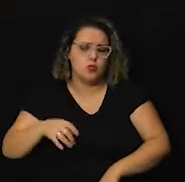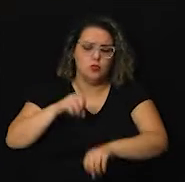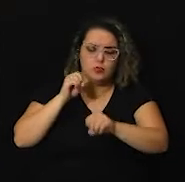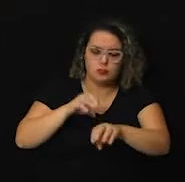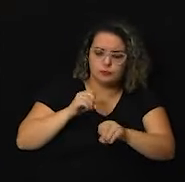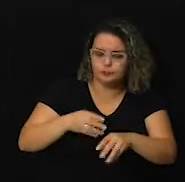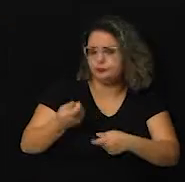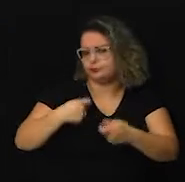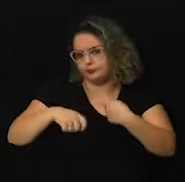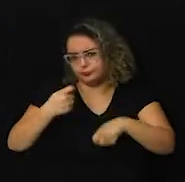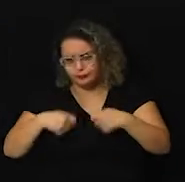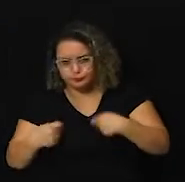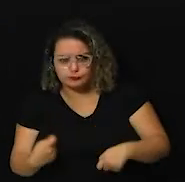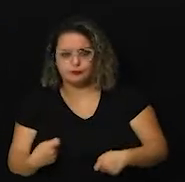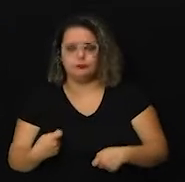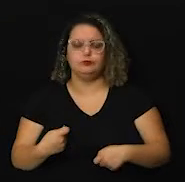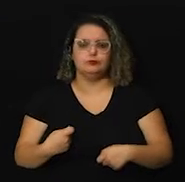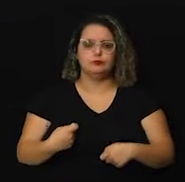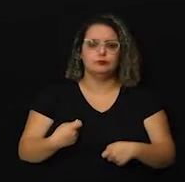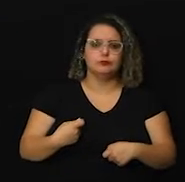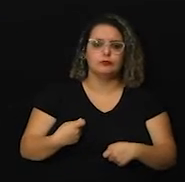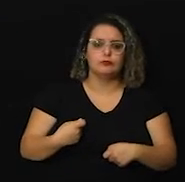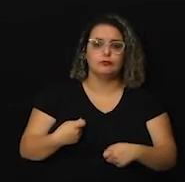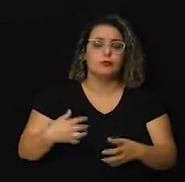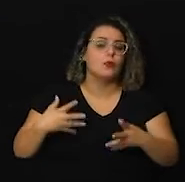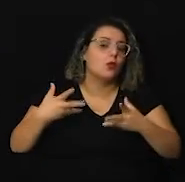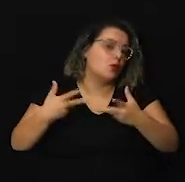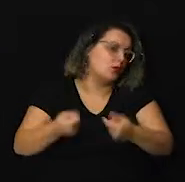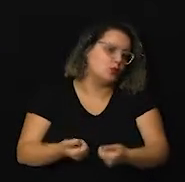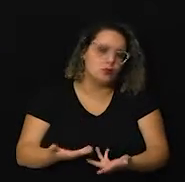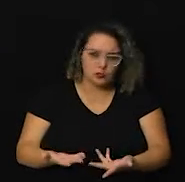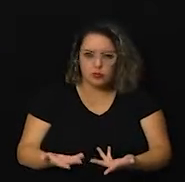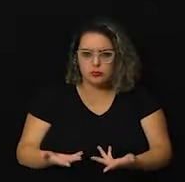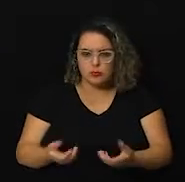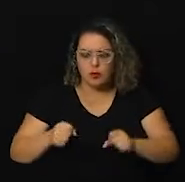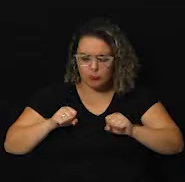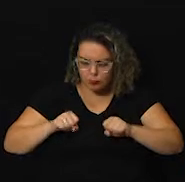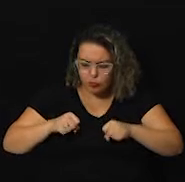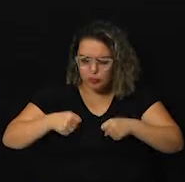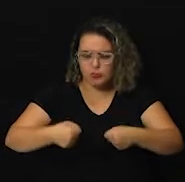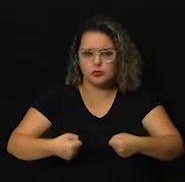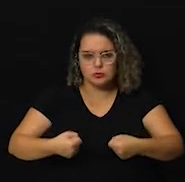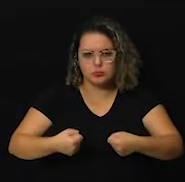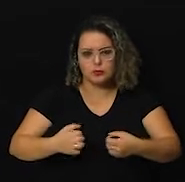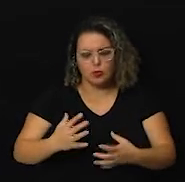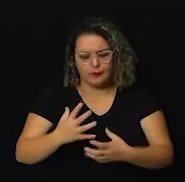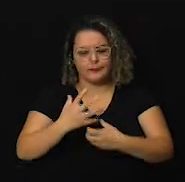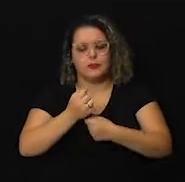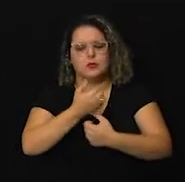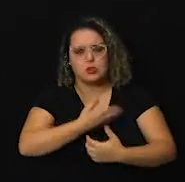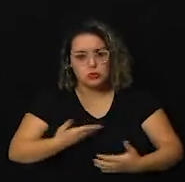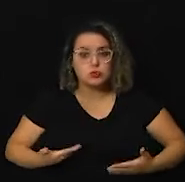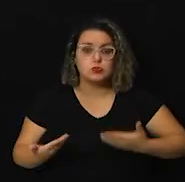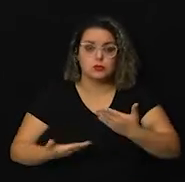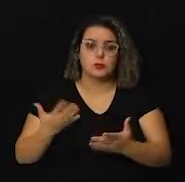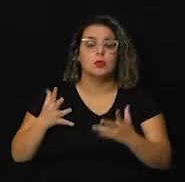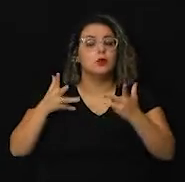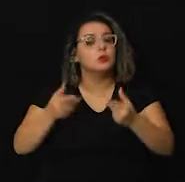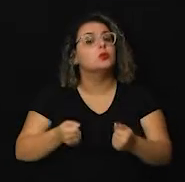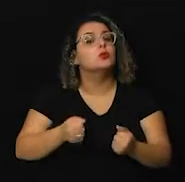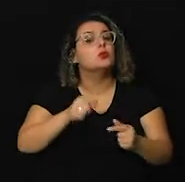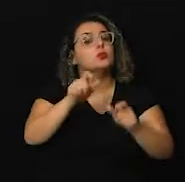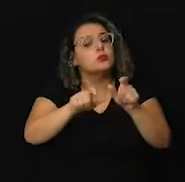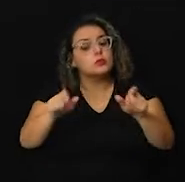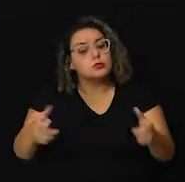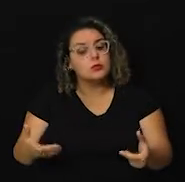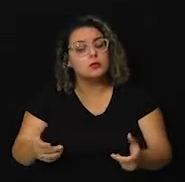na educação, na administração como um todo, a gente caminha aí na luta de fortalecer os serviços públicos para que